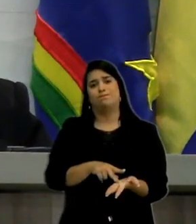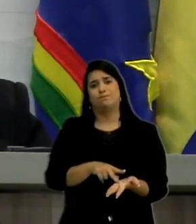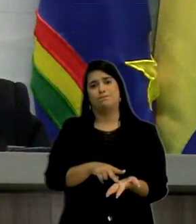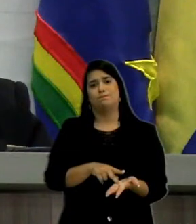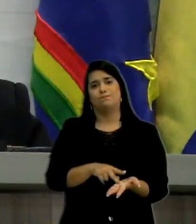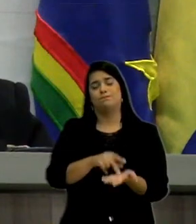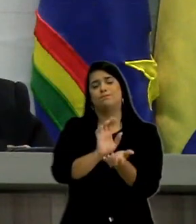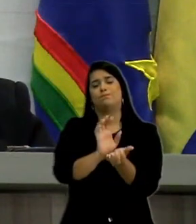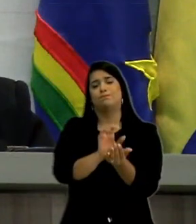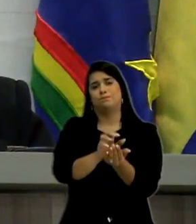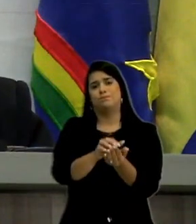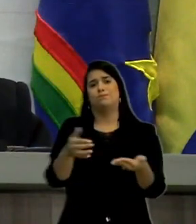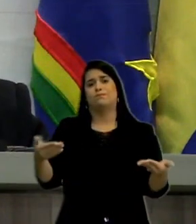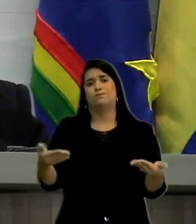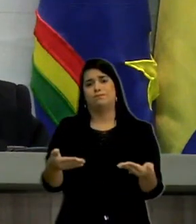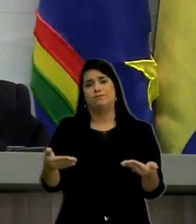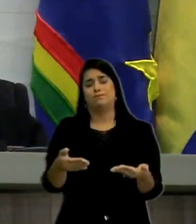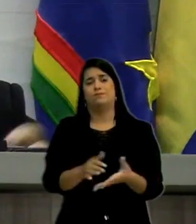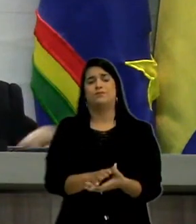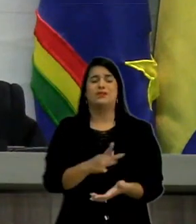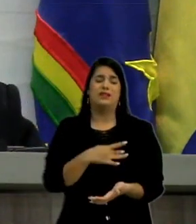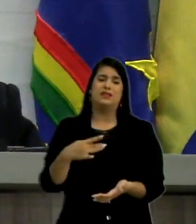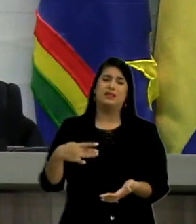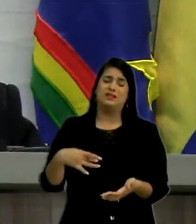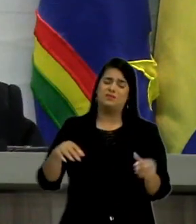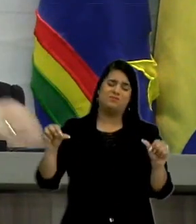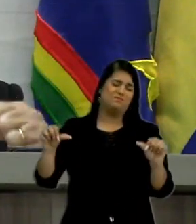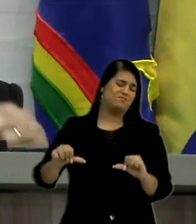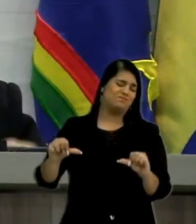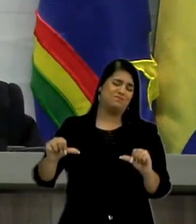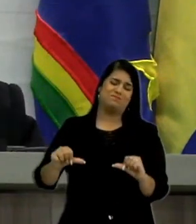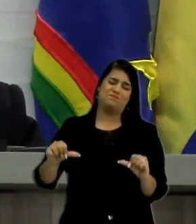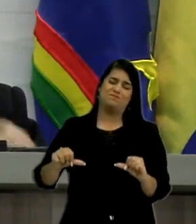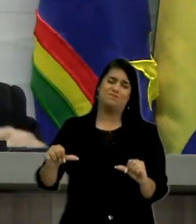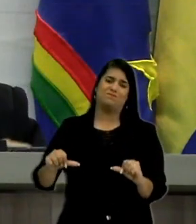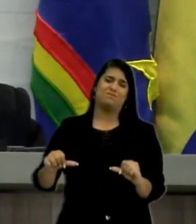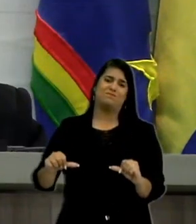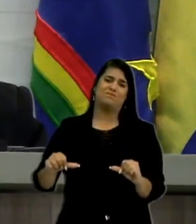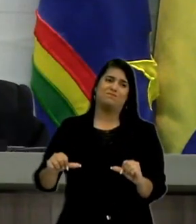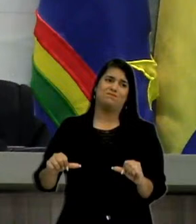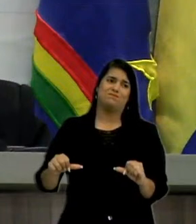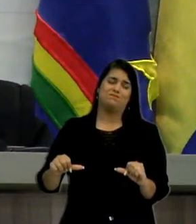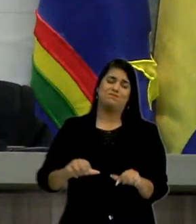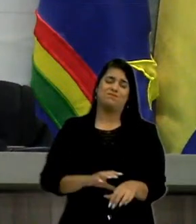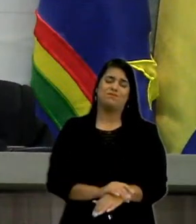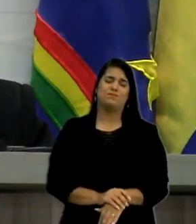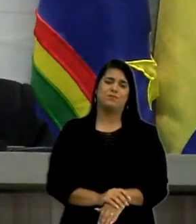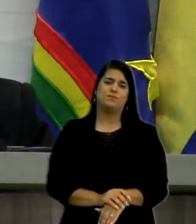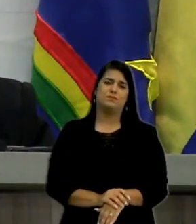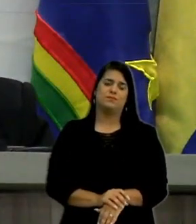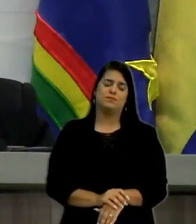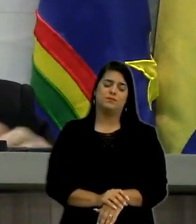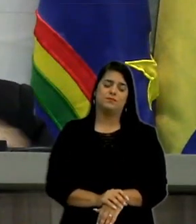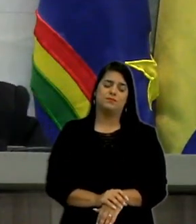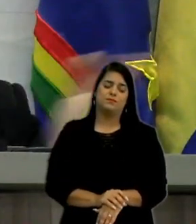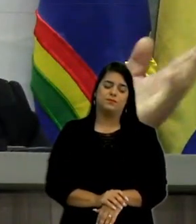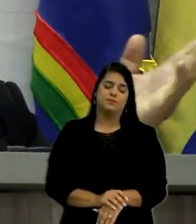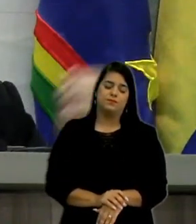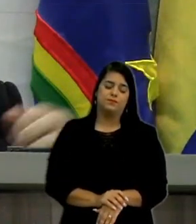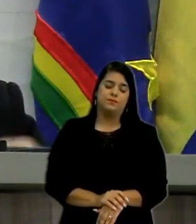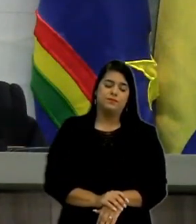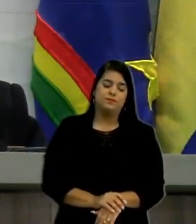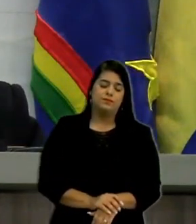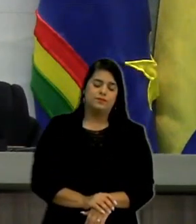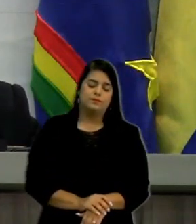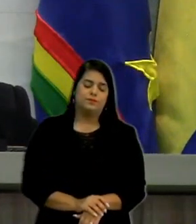nosso estado hoje. A saúde, infelizmente, apertou muito mais, ficou muito pior. E